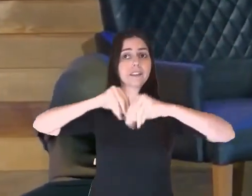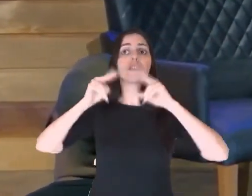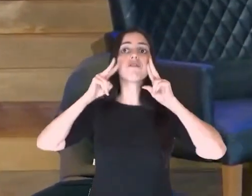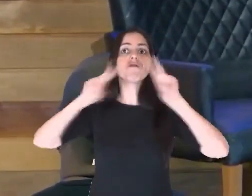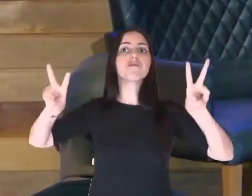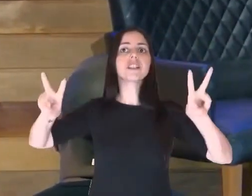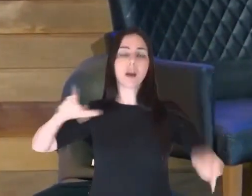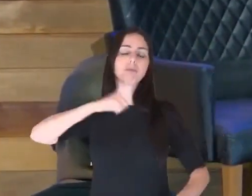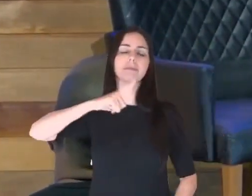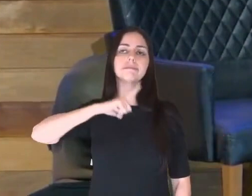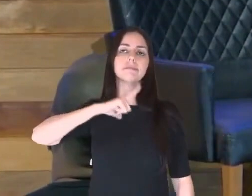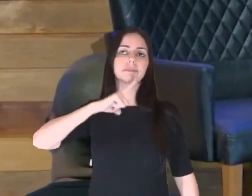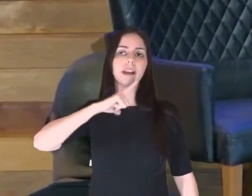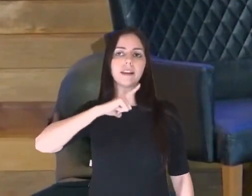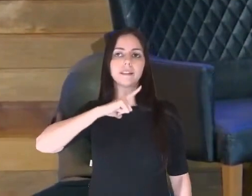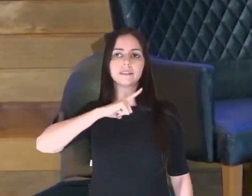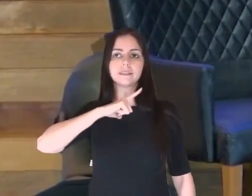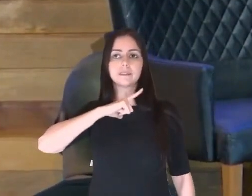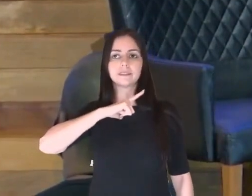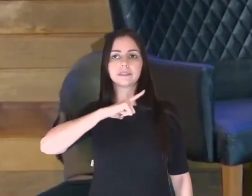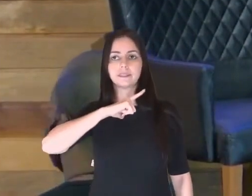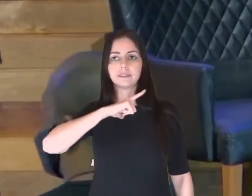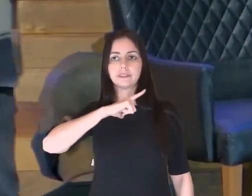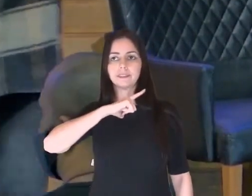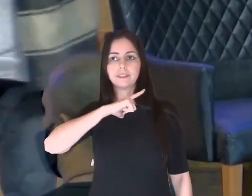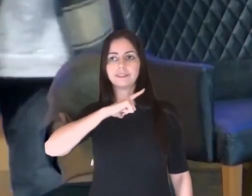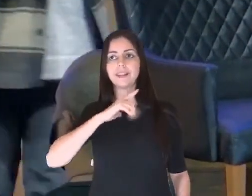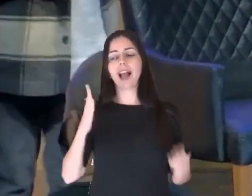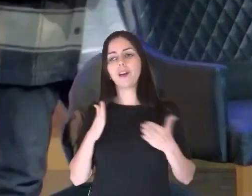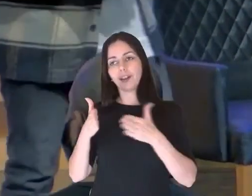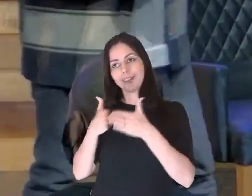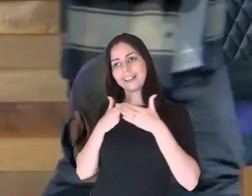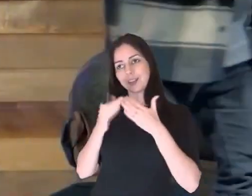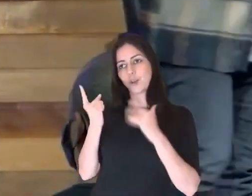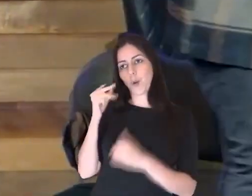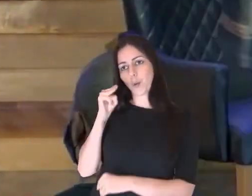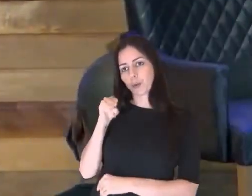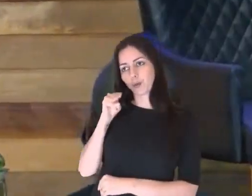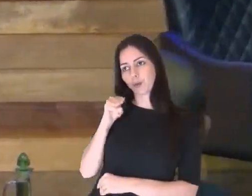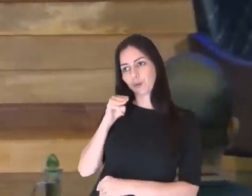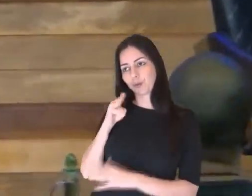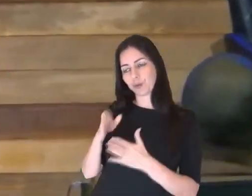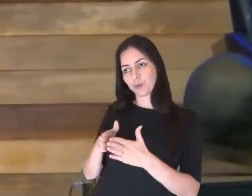Visão também tem. Mas... Agora você me dá licença só um minutinho? Por favor.